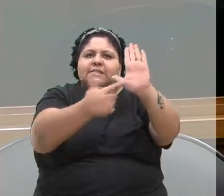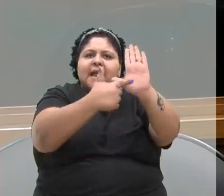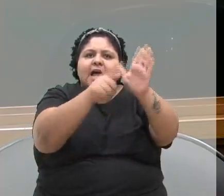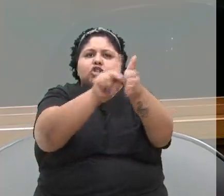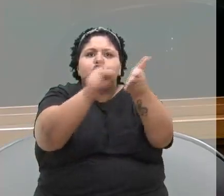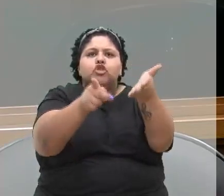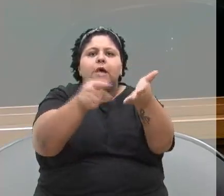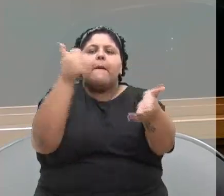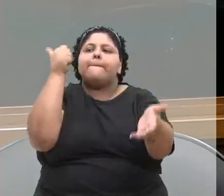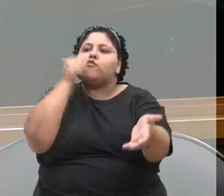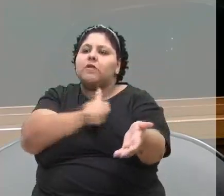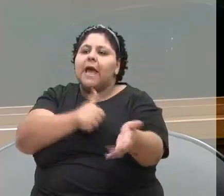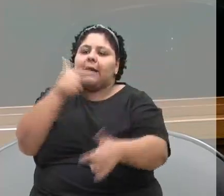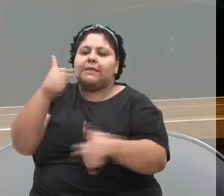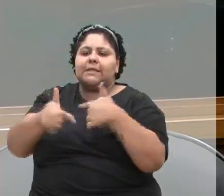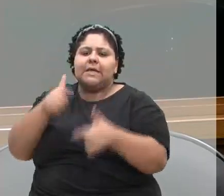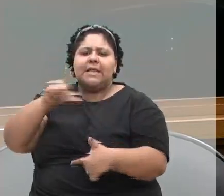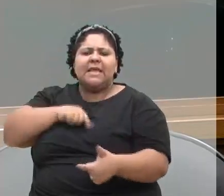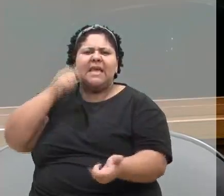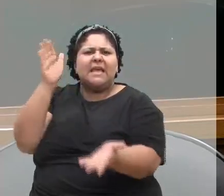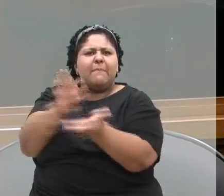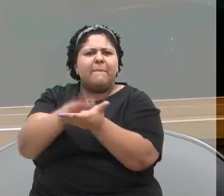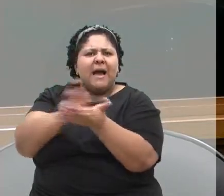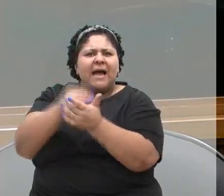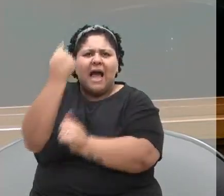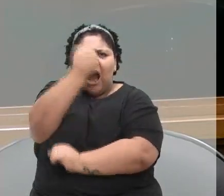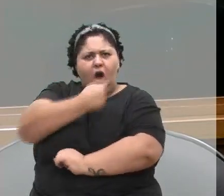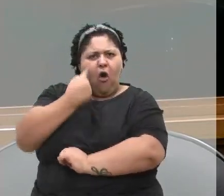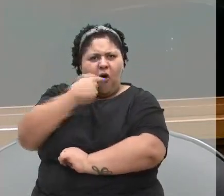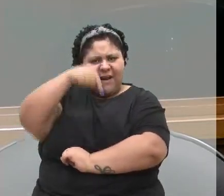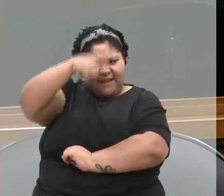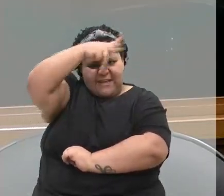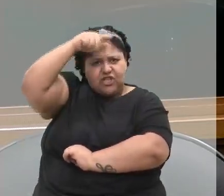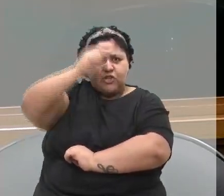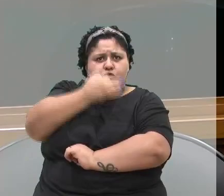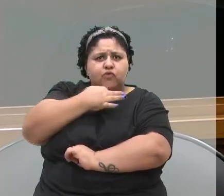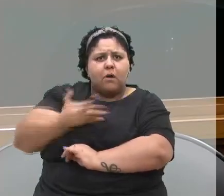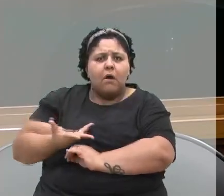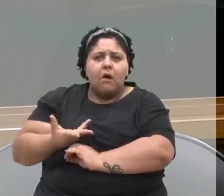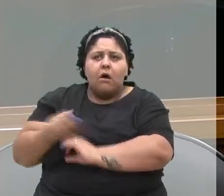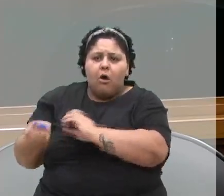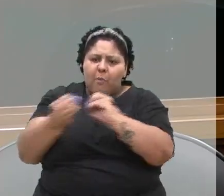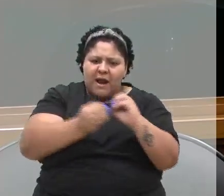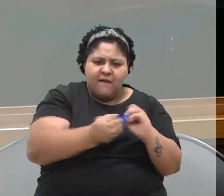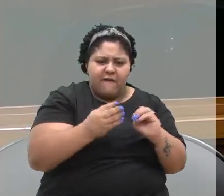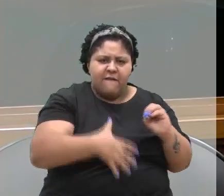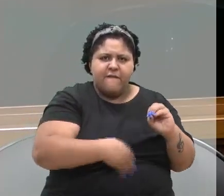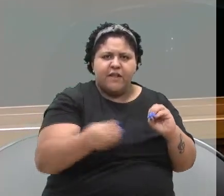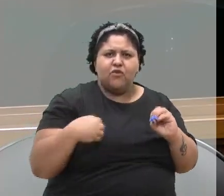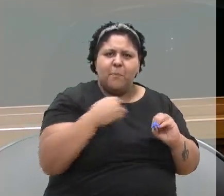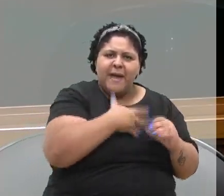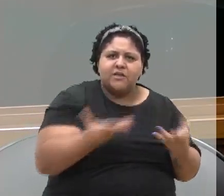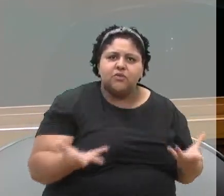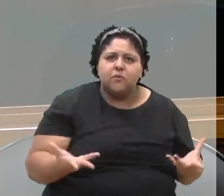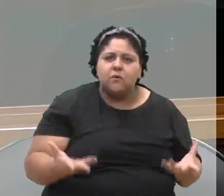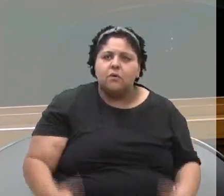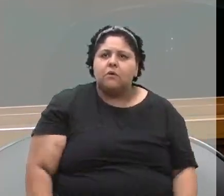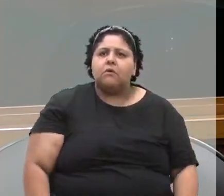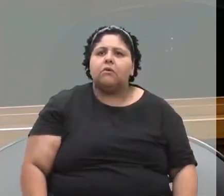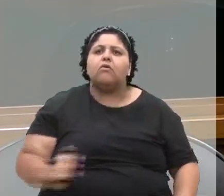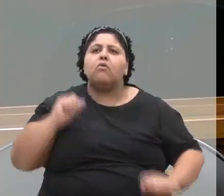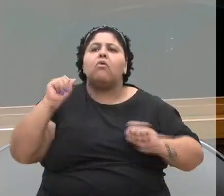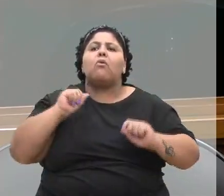Mulher trabalhadora tem que pagar a hora no município de Caxias do Sul para levar filho no médico. Qual